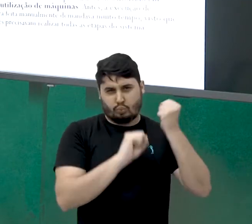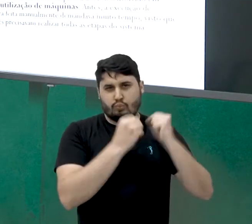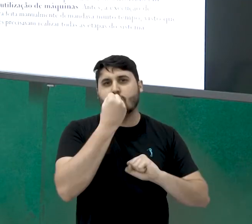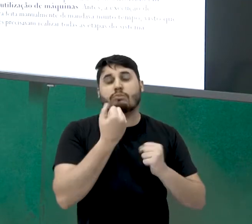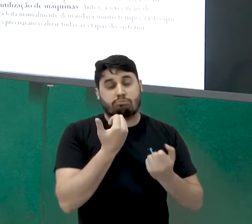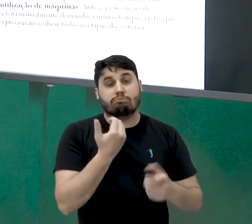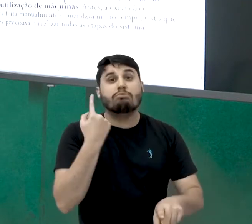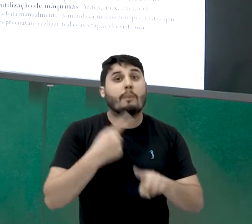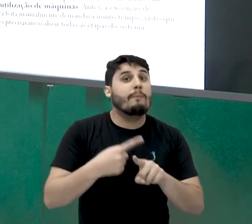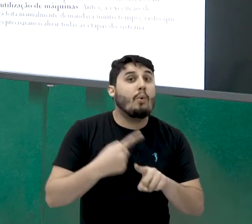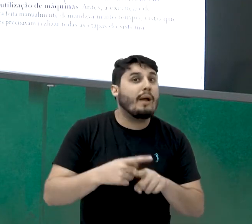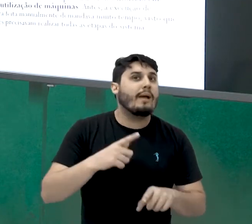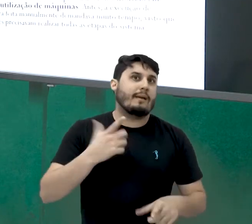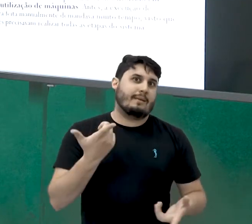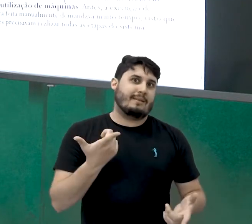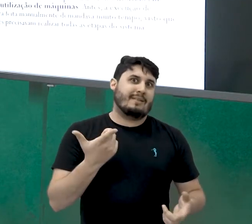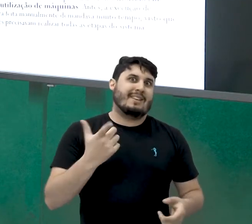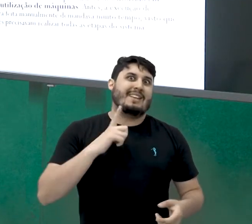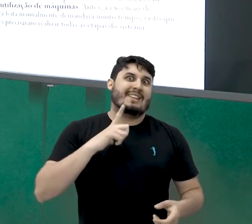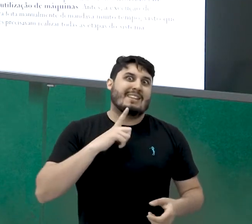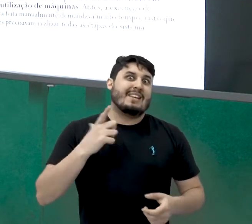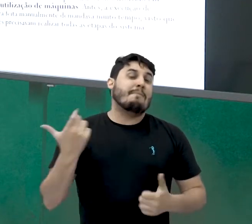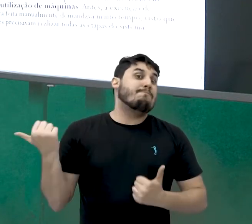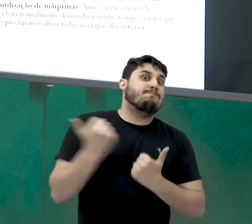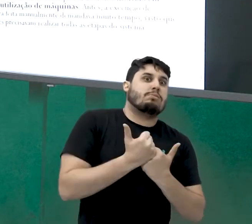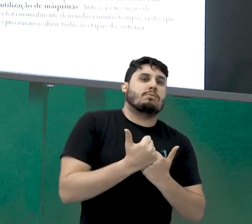feita através das máquinas. Beleza?